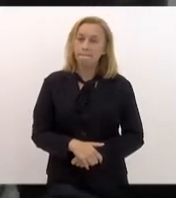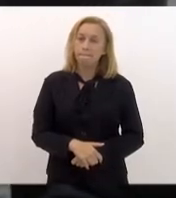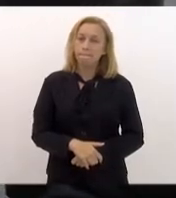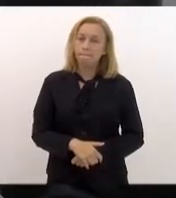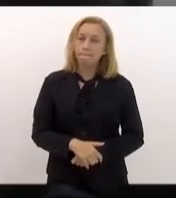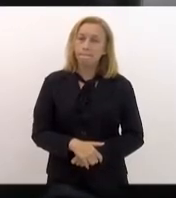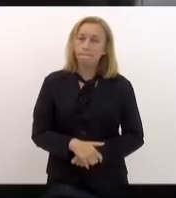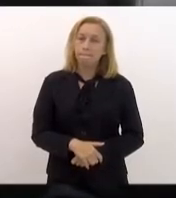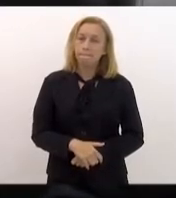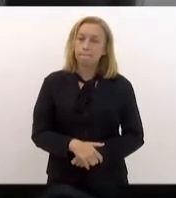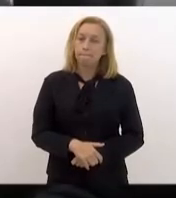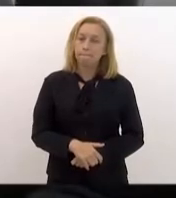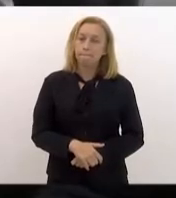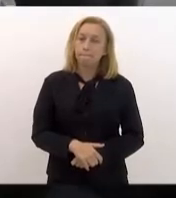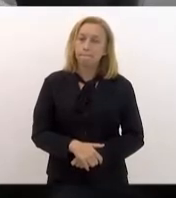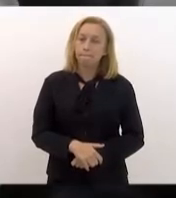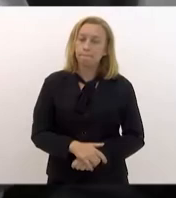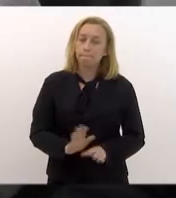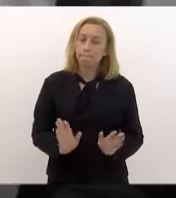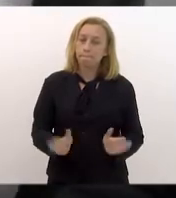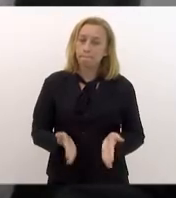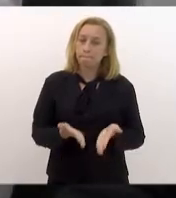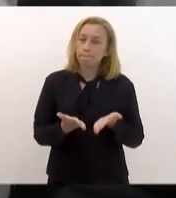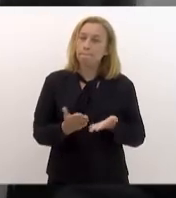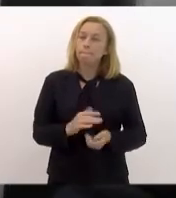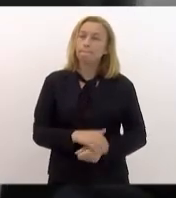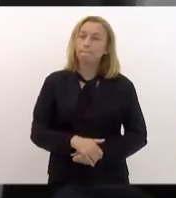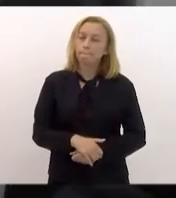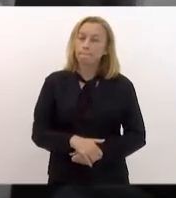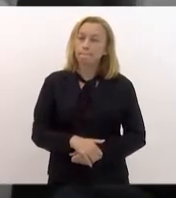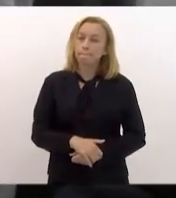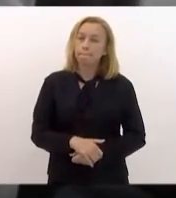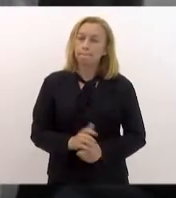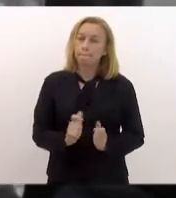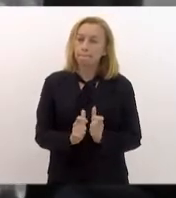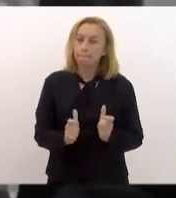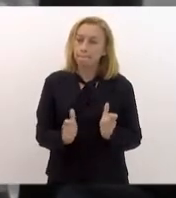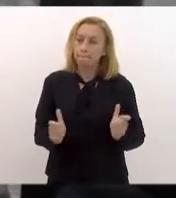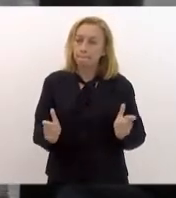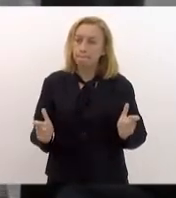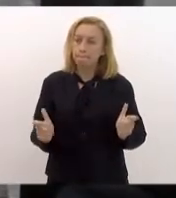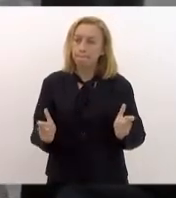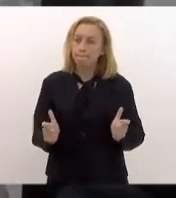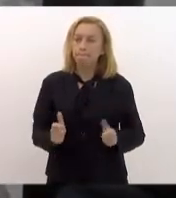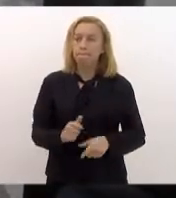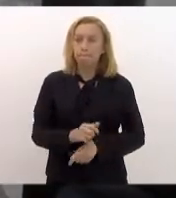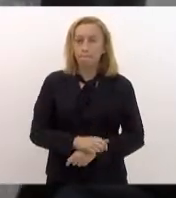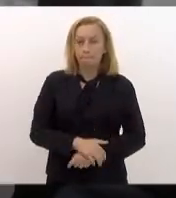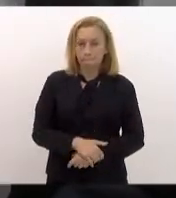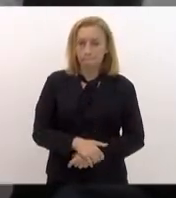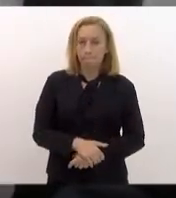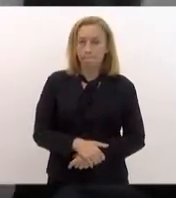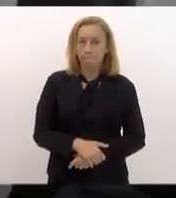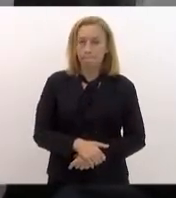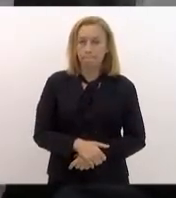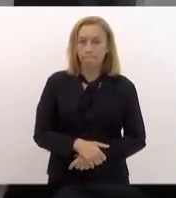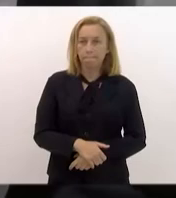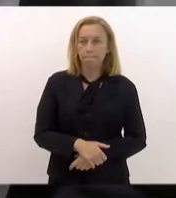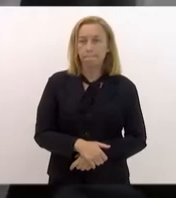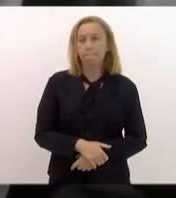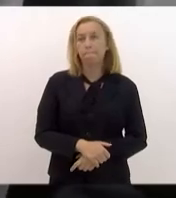eles vão servir de estímulo ao crescimento das franjas dessas